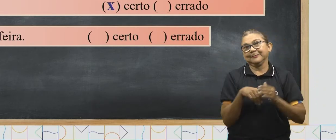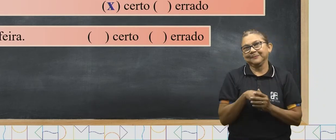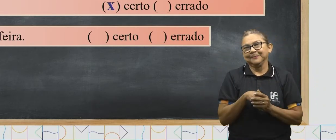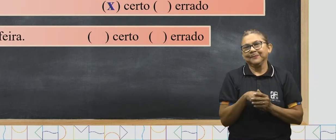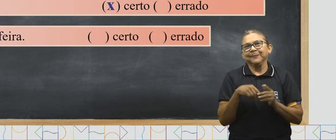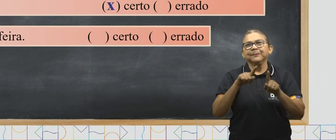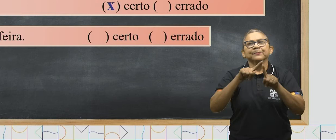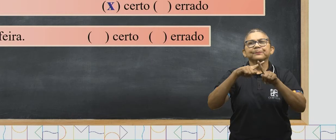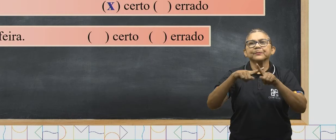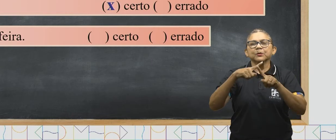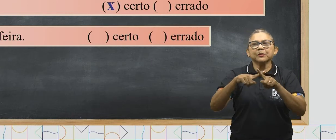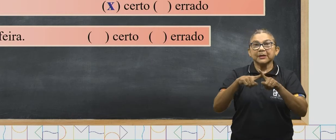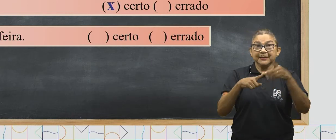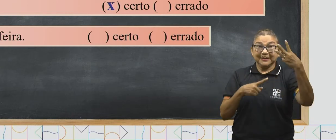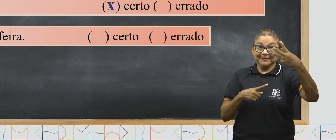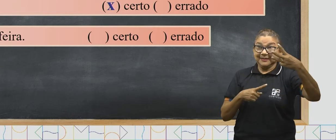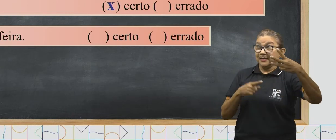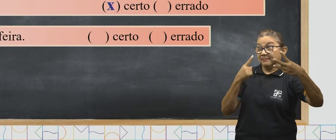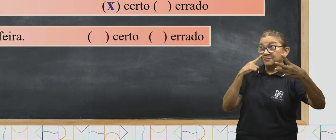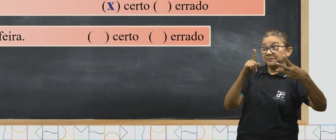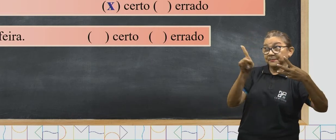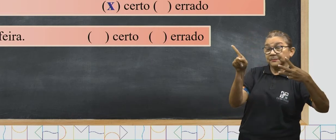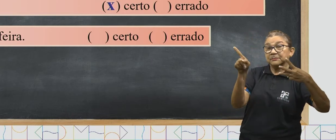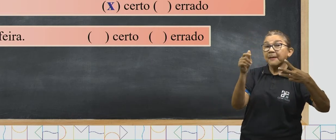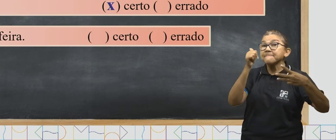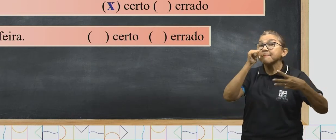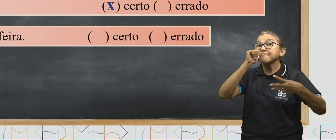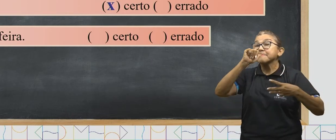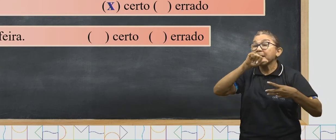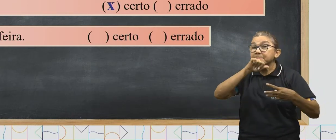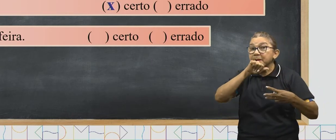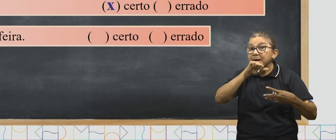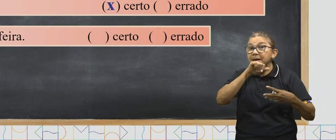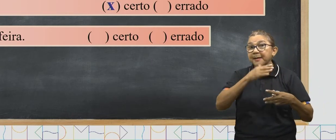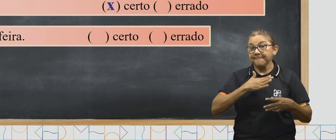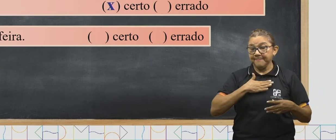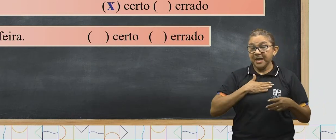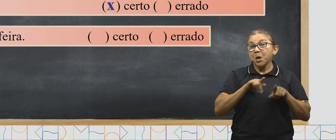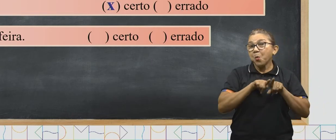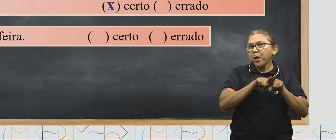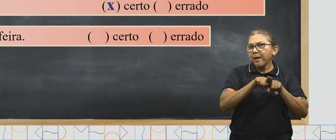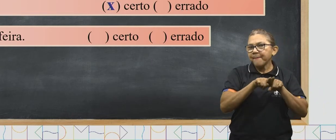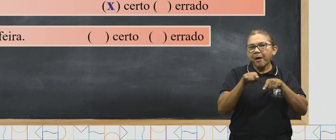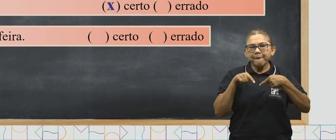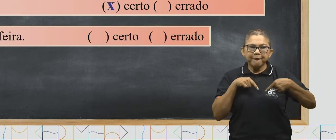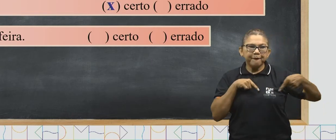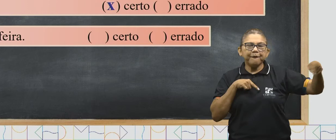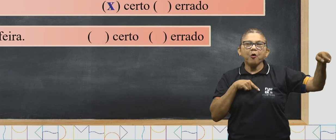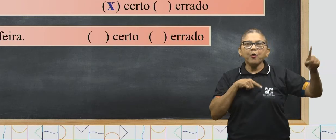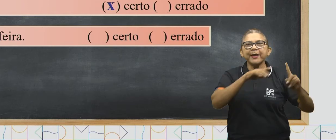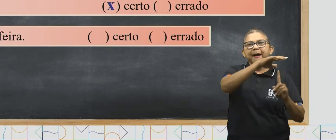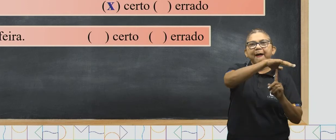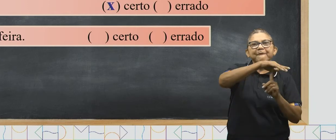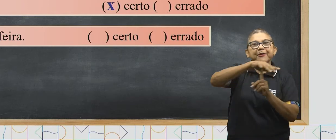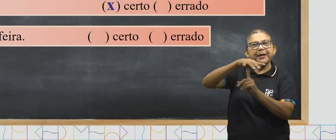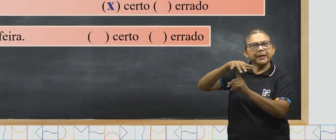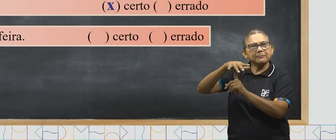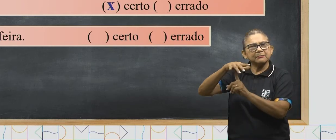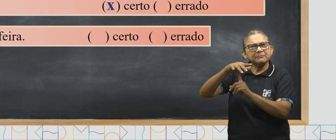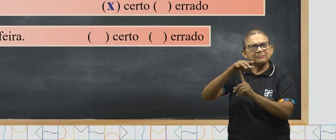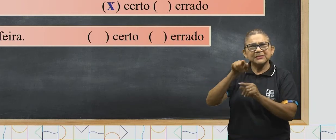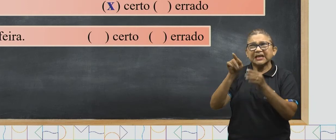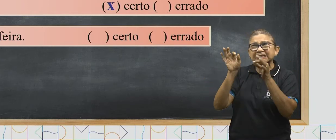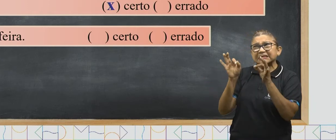frase. Terceira frase. Mamãe e meu irmão foi à feira. Essa frase está certa ou essa frase está